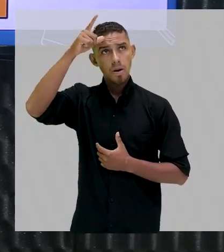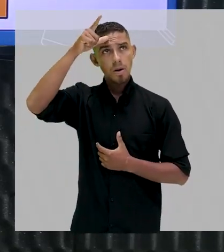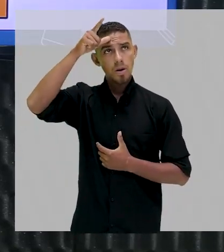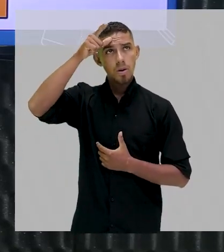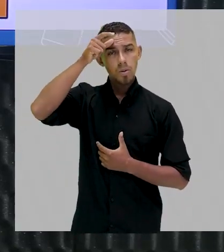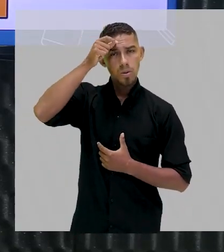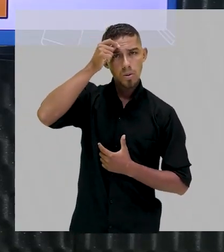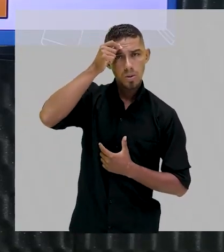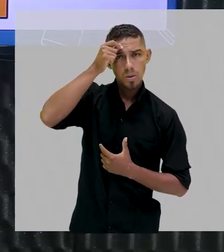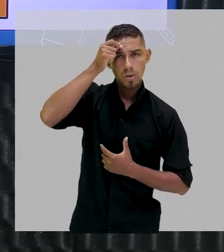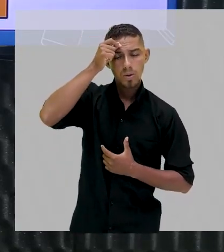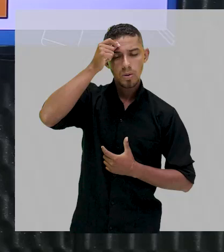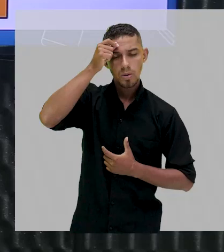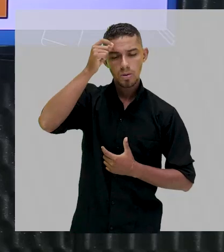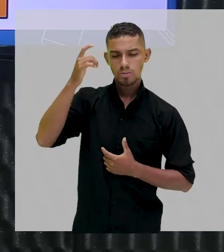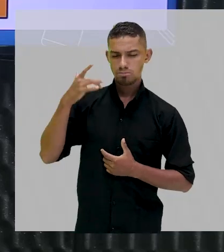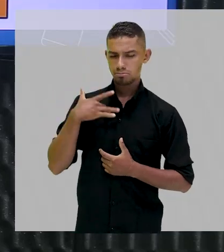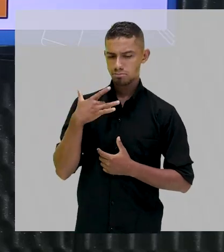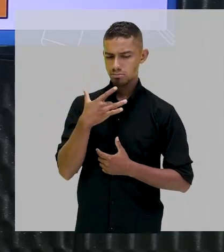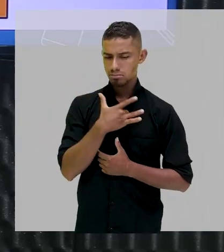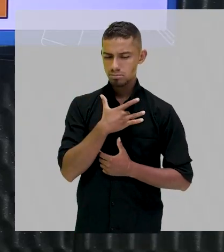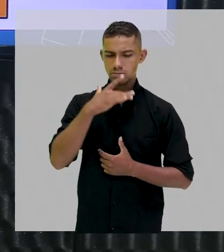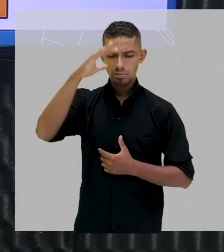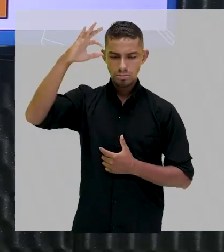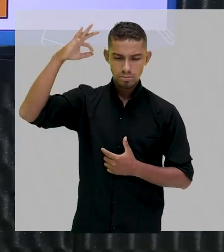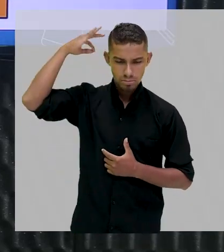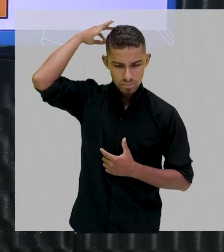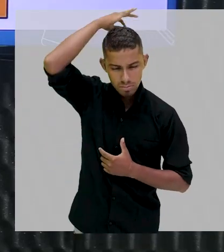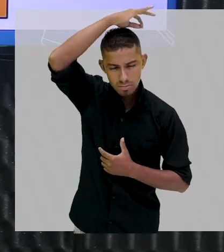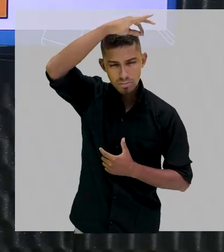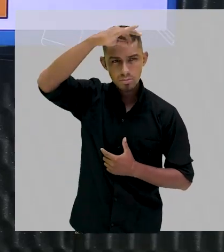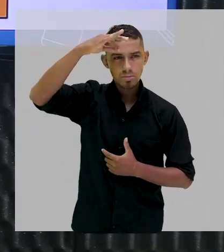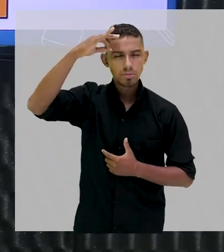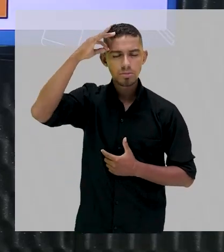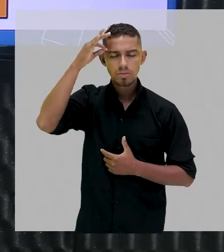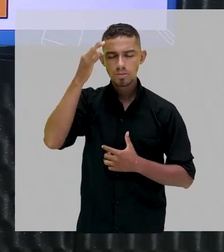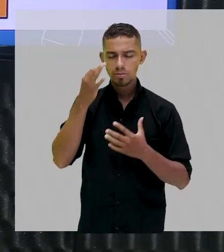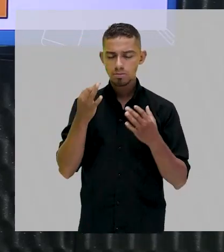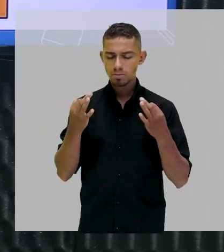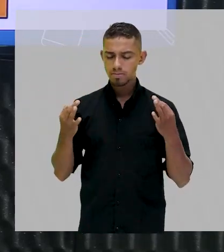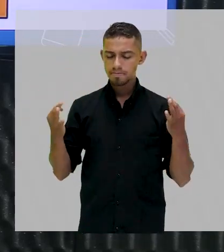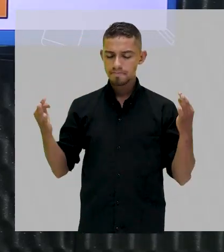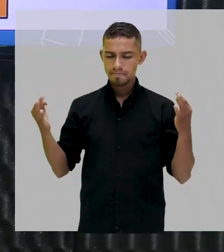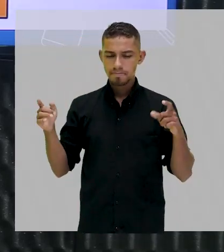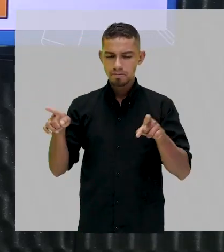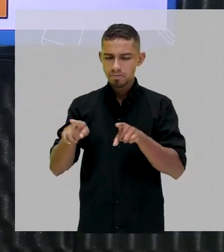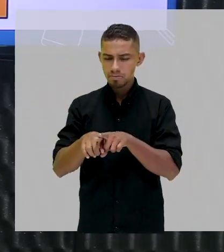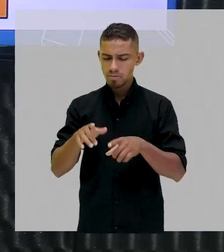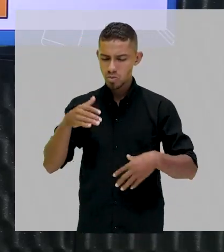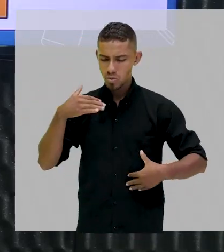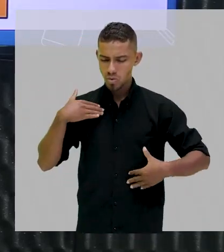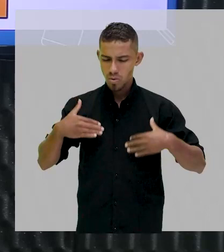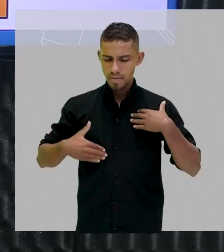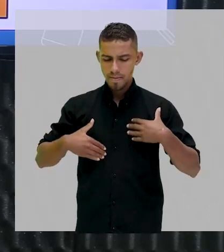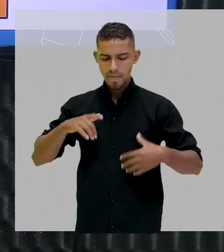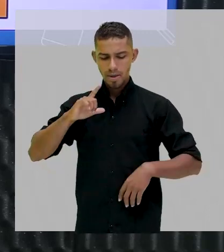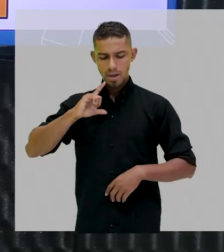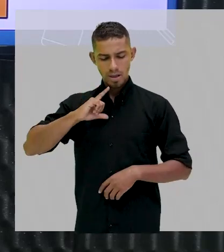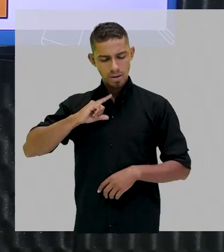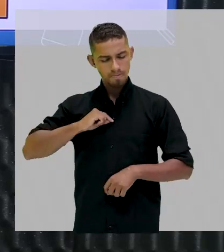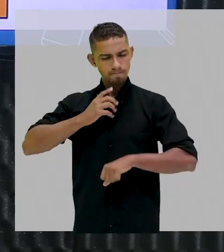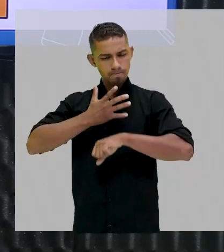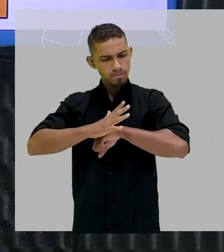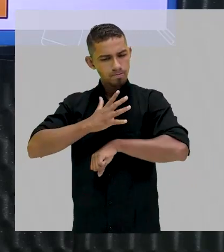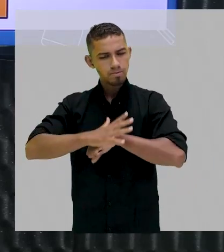práticas alternativas aí, até o espiritual. Esses são os elementos que são trabalhados nessas